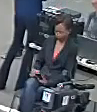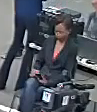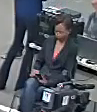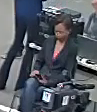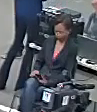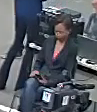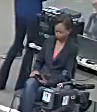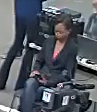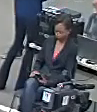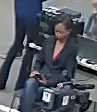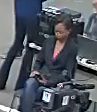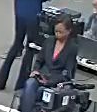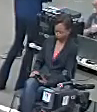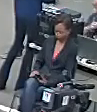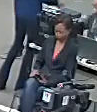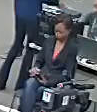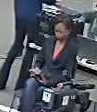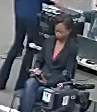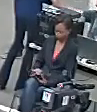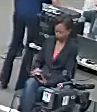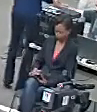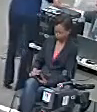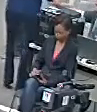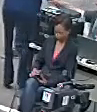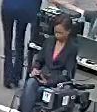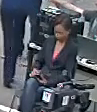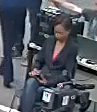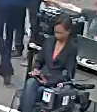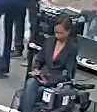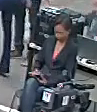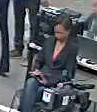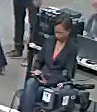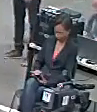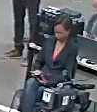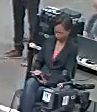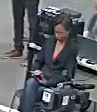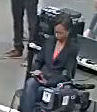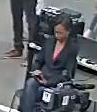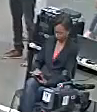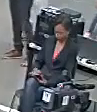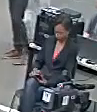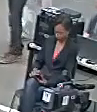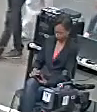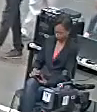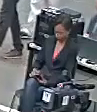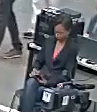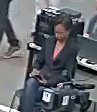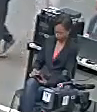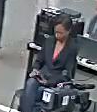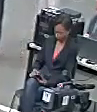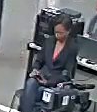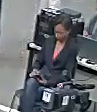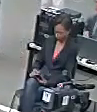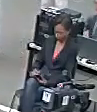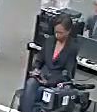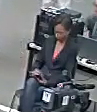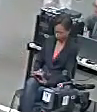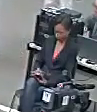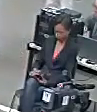agradecendo ao Deputado Betão o nosso companheiro que encaminhou esse requerimento a presidência dessa